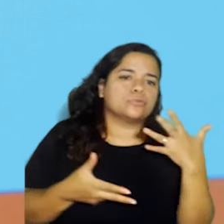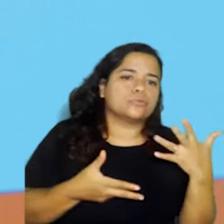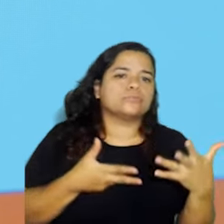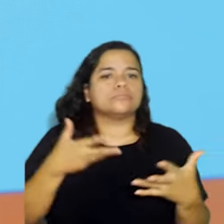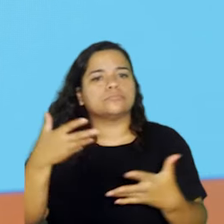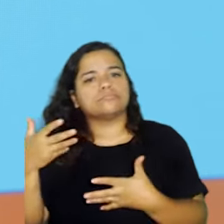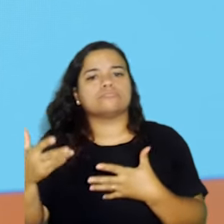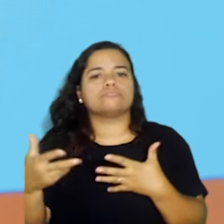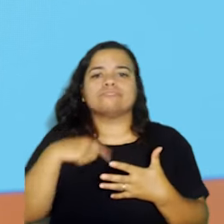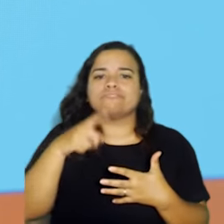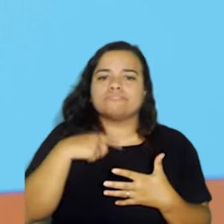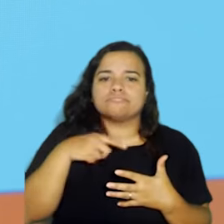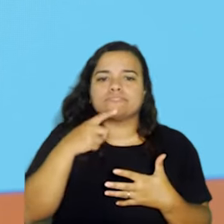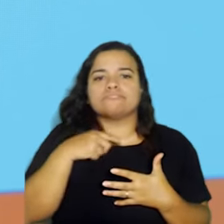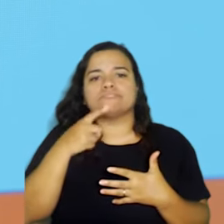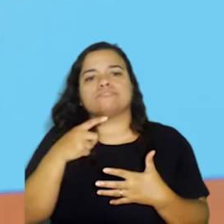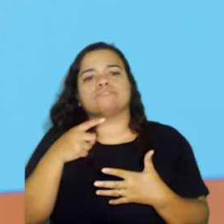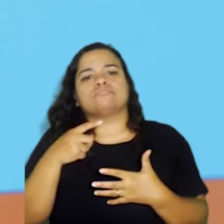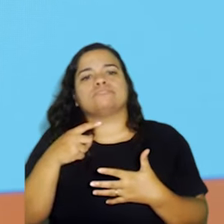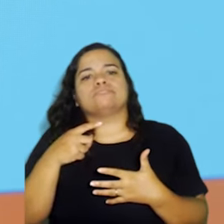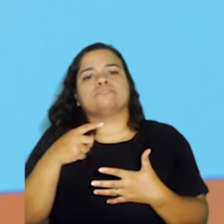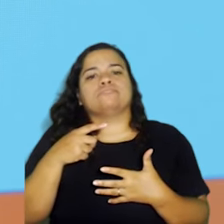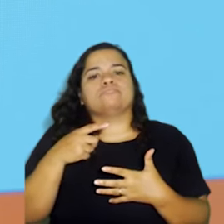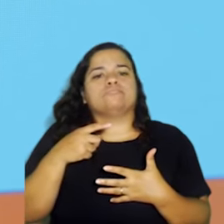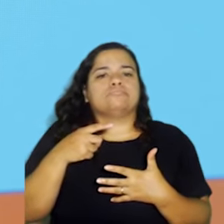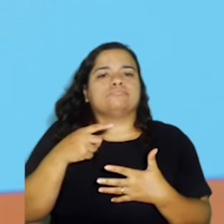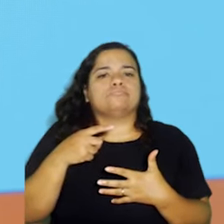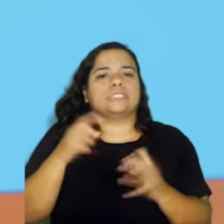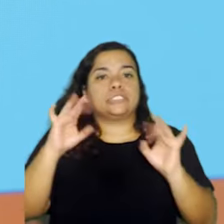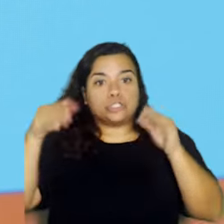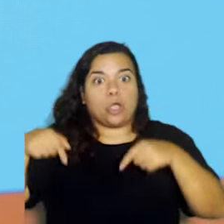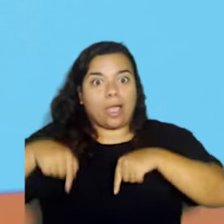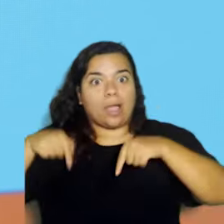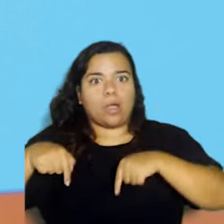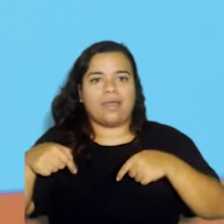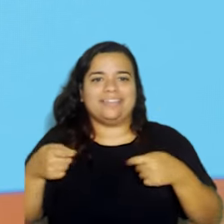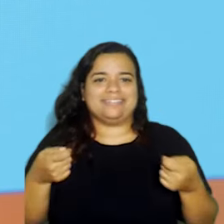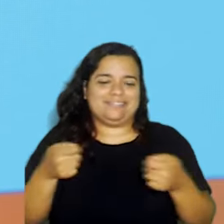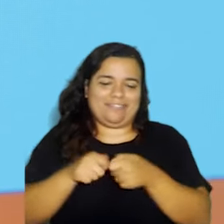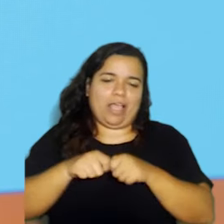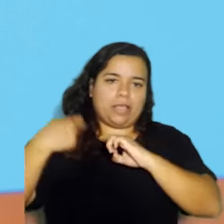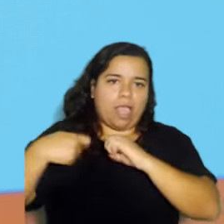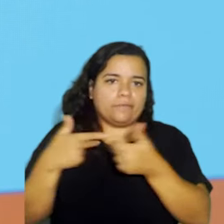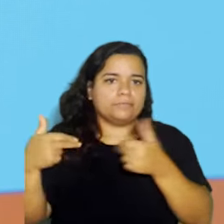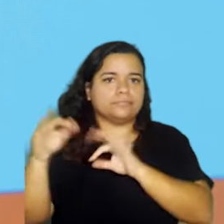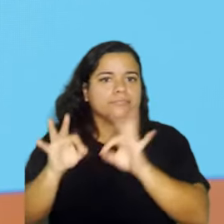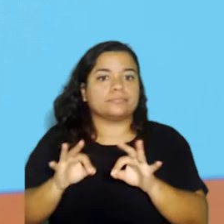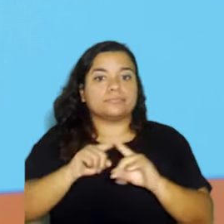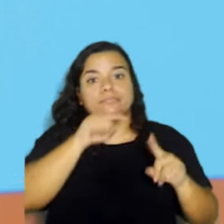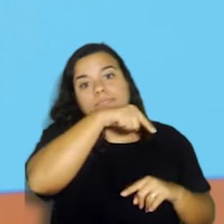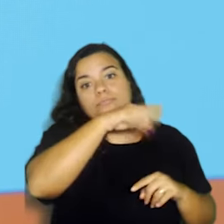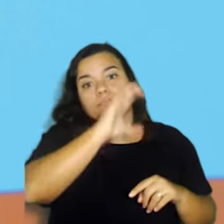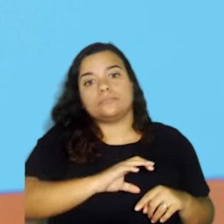gente vai estamos estamos conseguindo fazer o videocast só agora né o dia a dia aí e aí os clientes começam a fazer uso da ferramenta